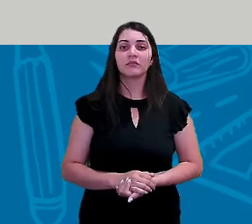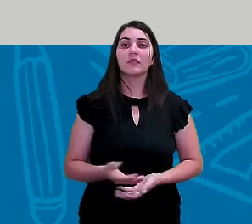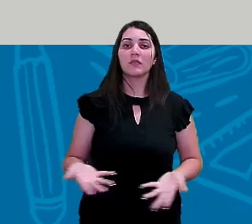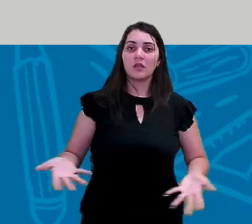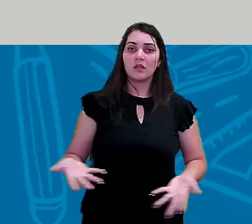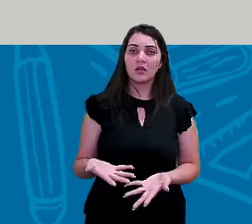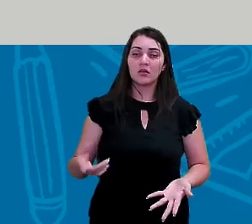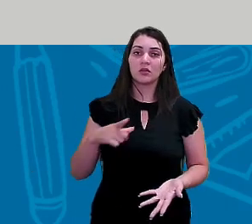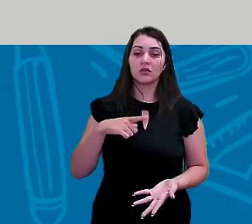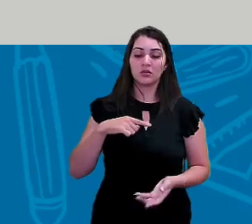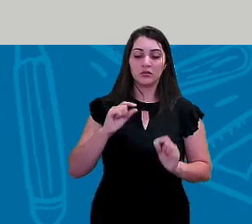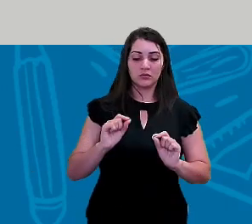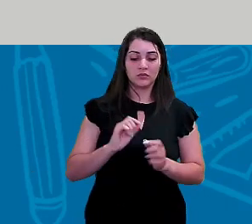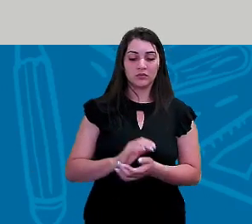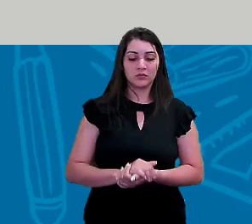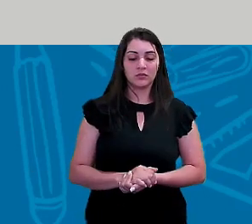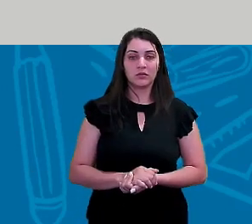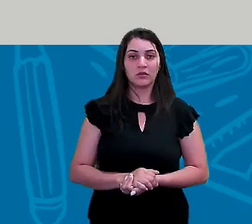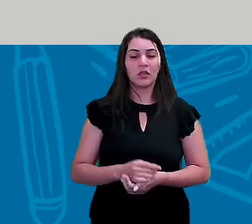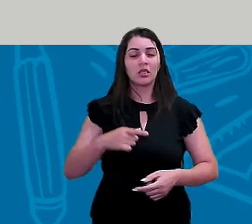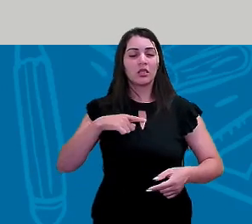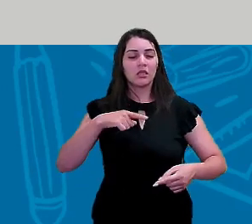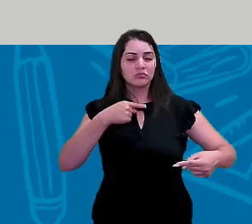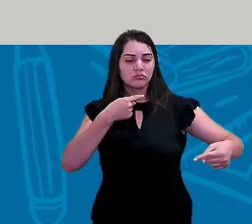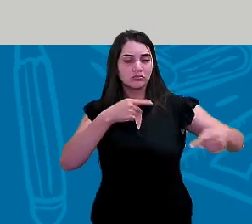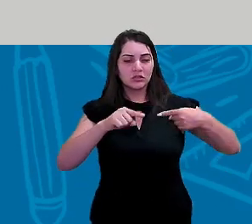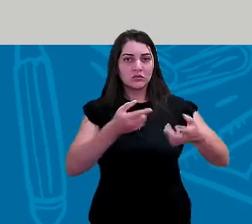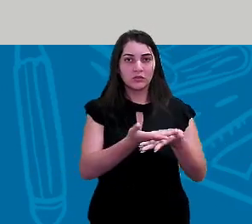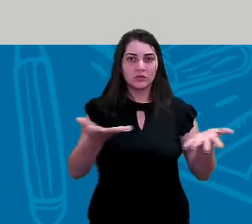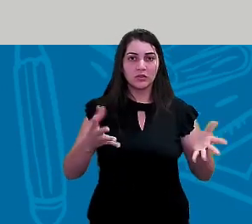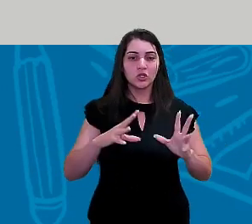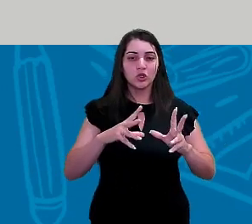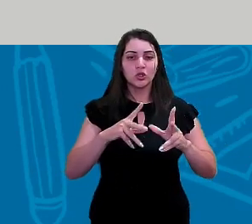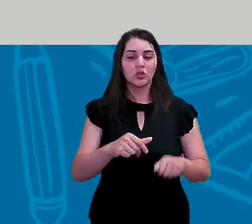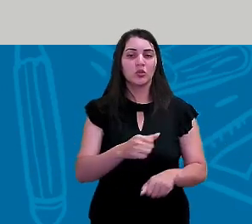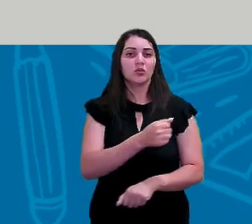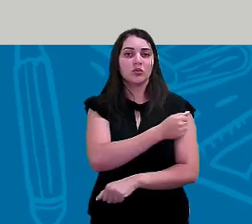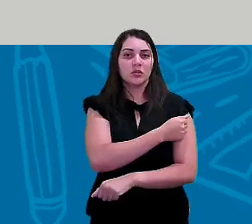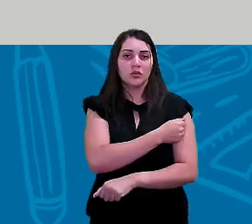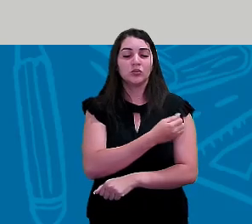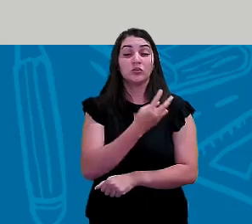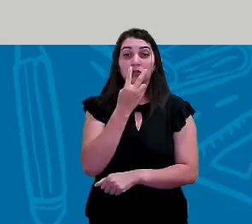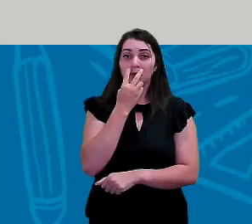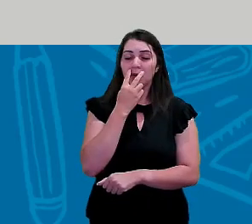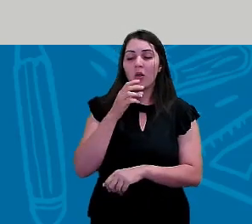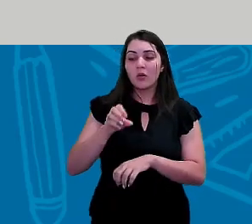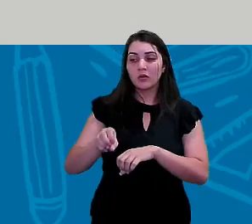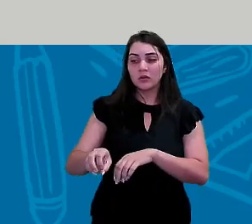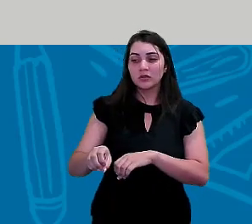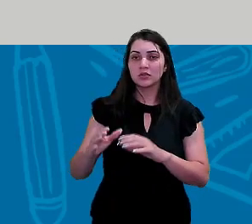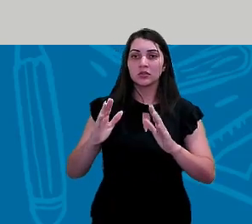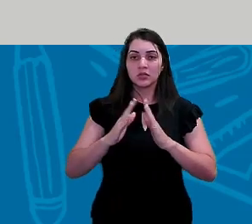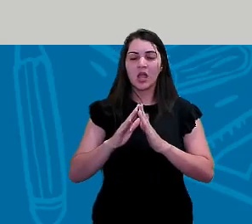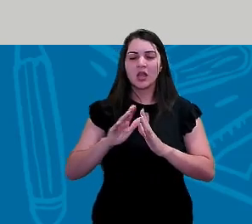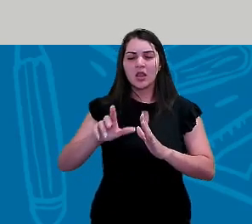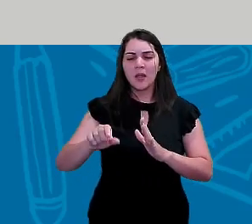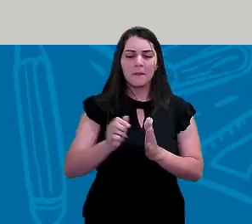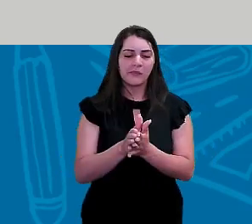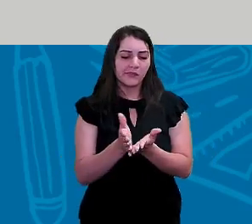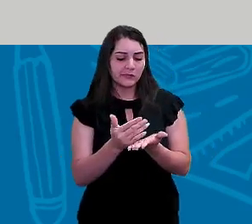Daí agora, eu vou passar um desafio para vocês. Todo mundo, alunos aqui do Vitória Ensina em Casa, pega o seu caderninho,